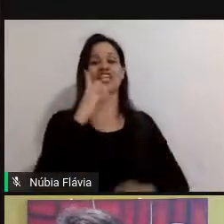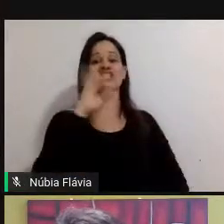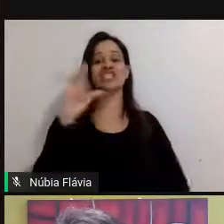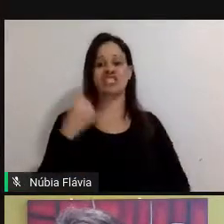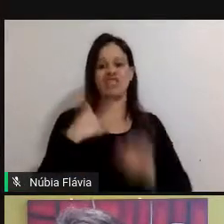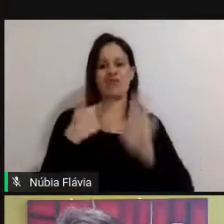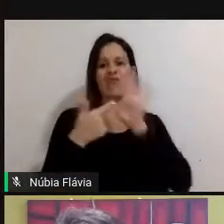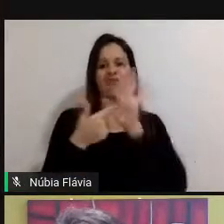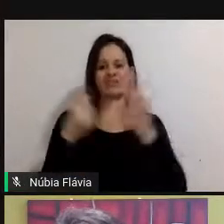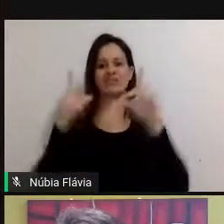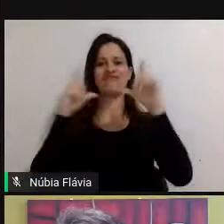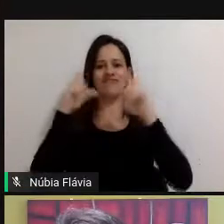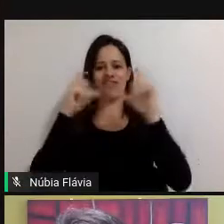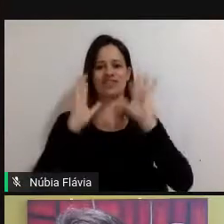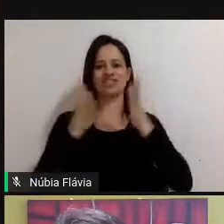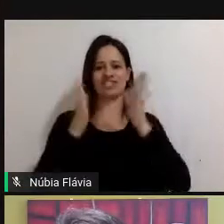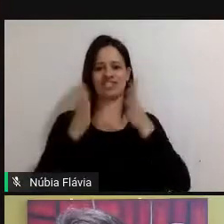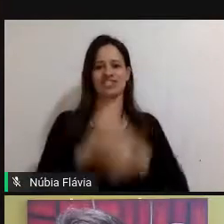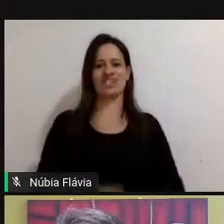mostrar para vocês.